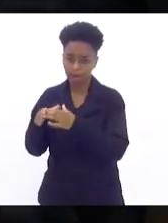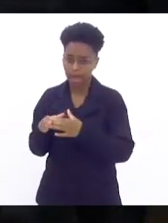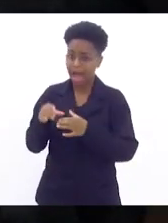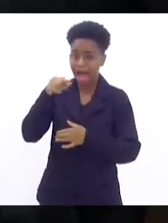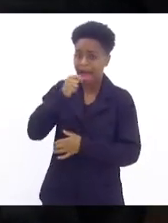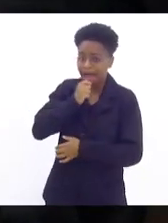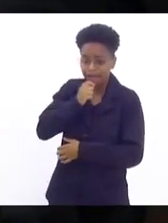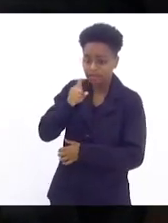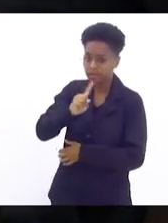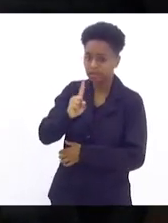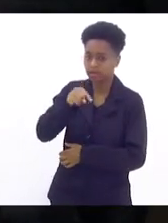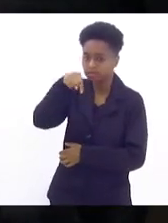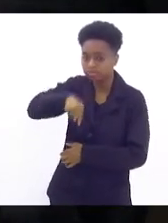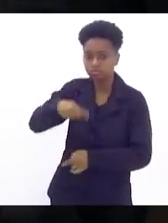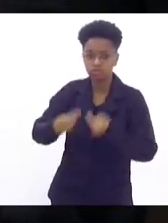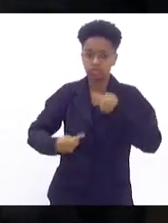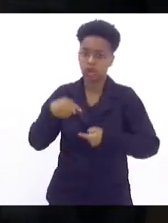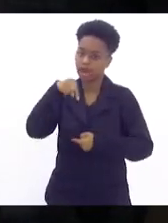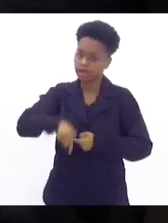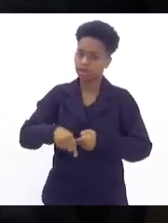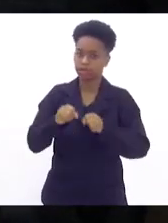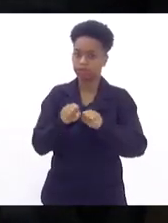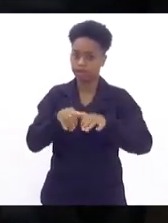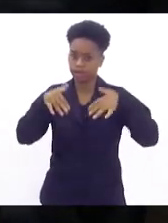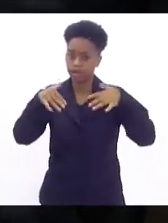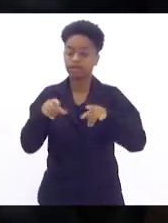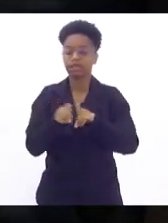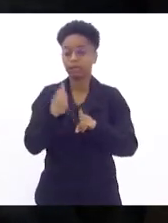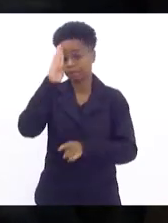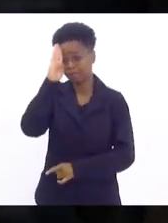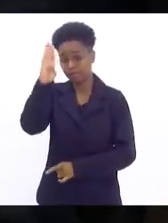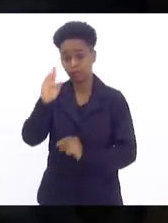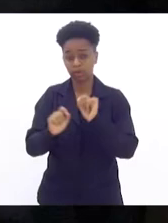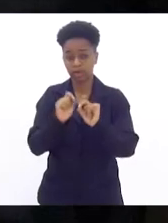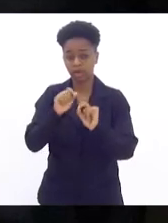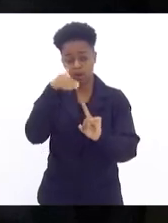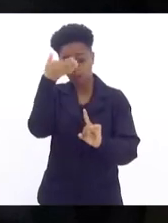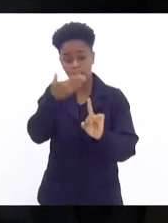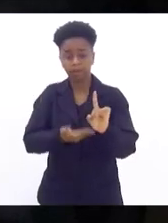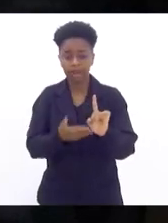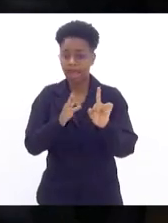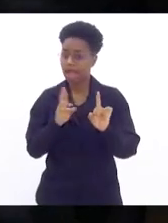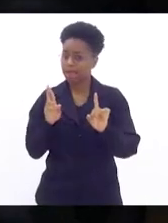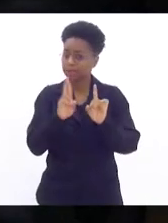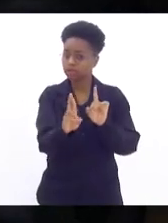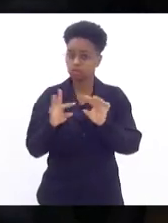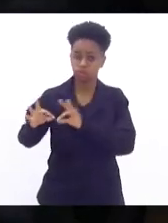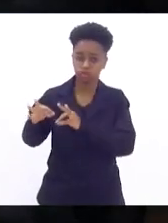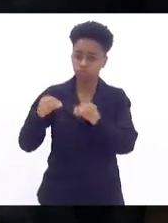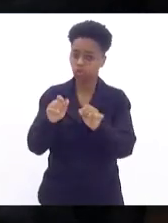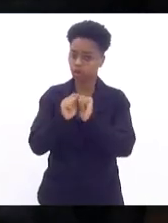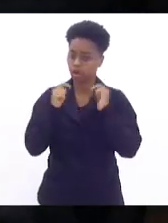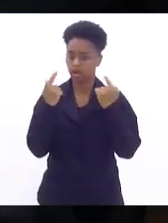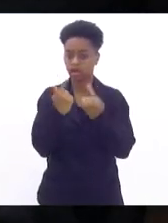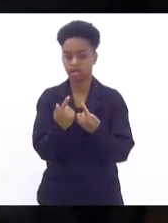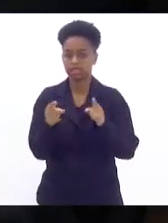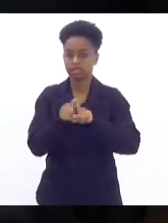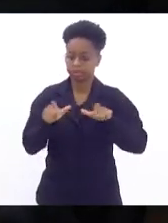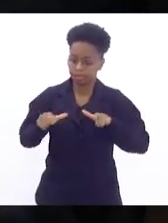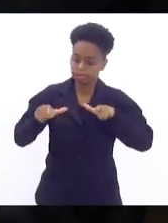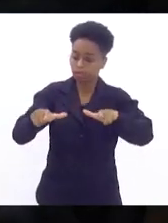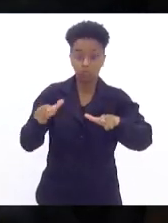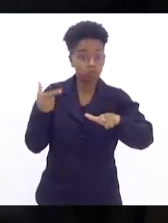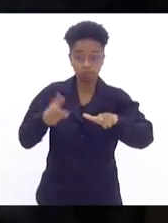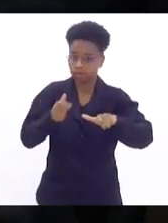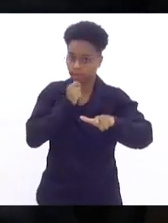a plenário e mais do que isso fazer a homenagem em nome da Assembleia Legislativa com o diploma que